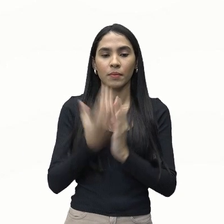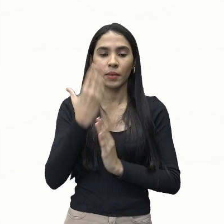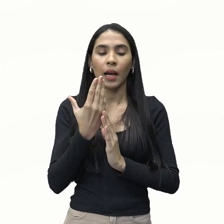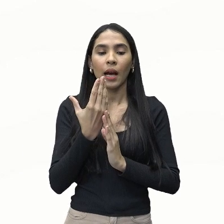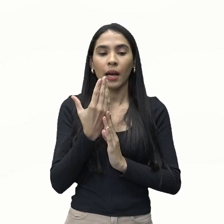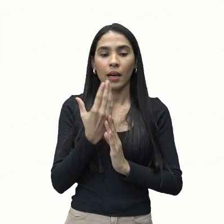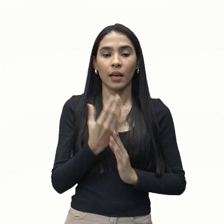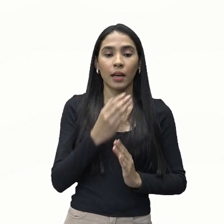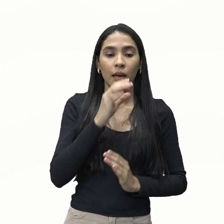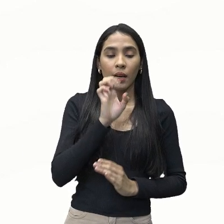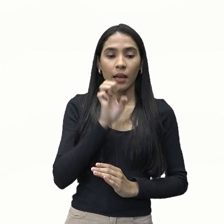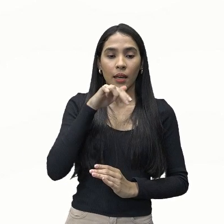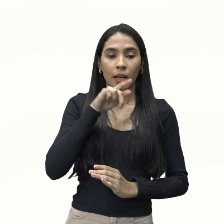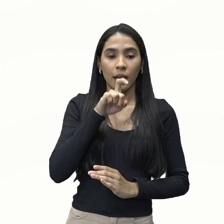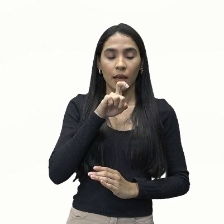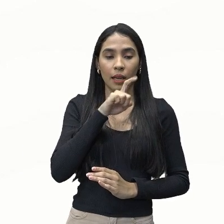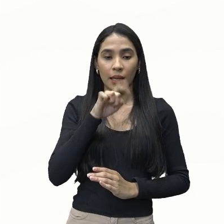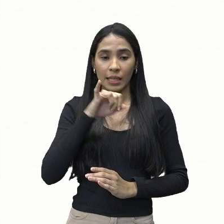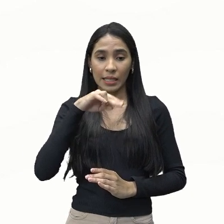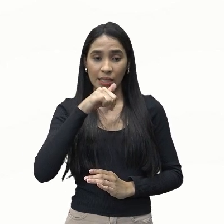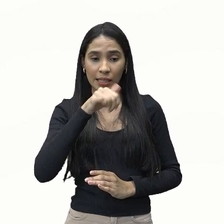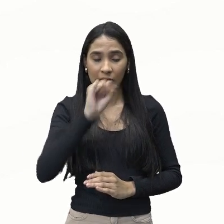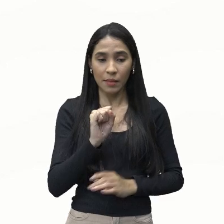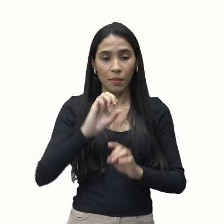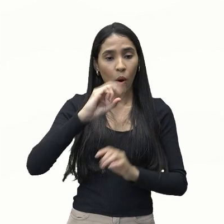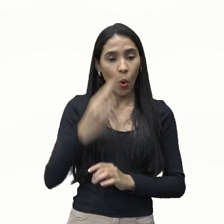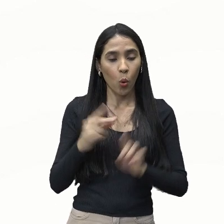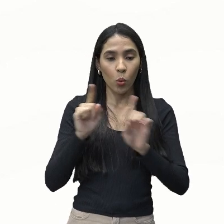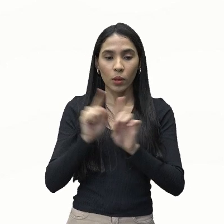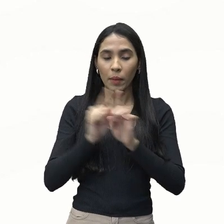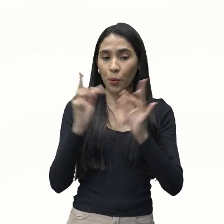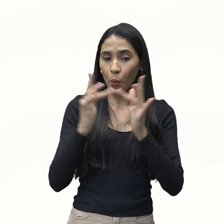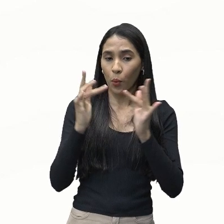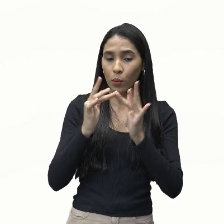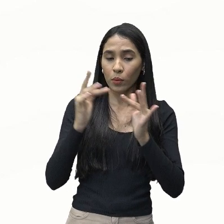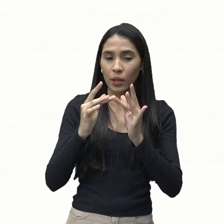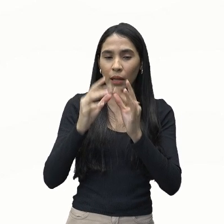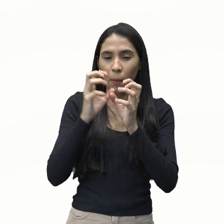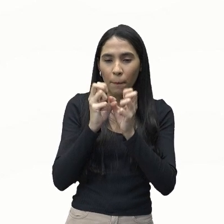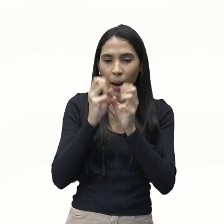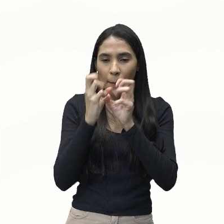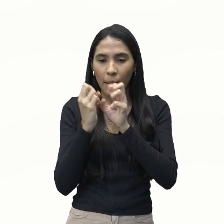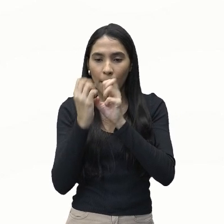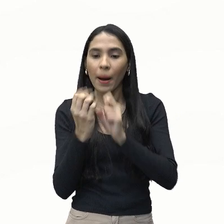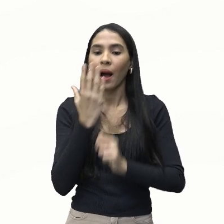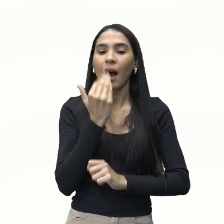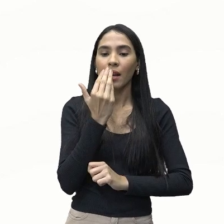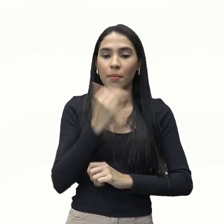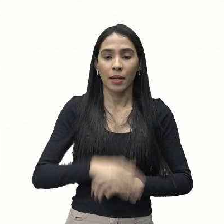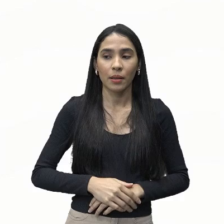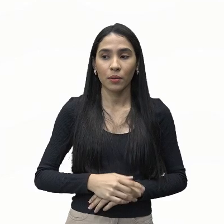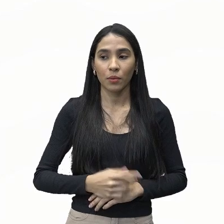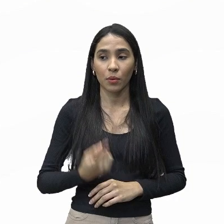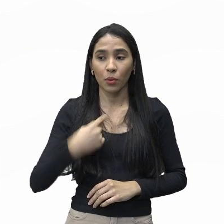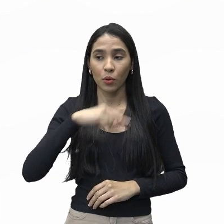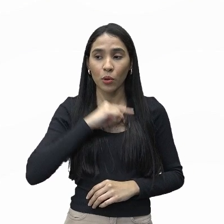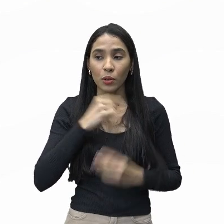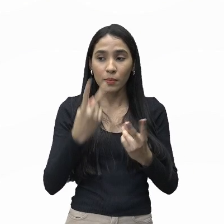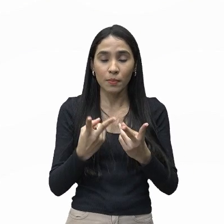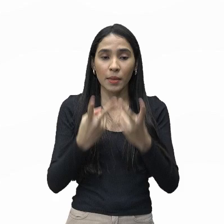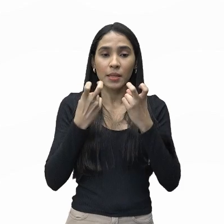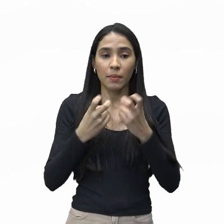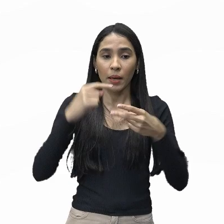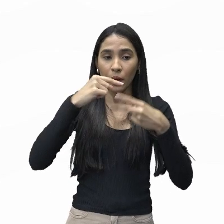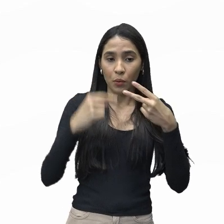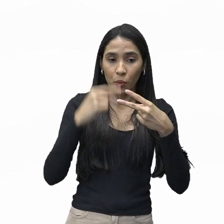vão produzir ali algum tipo de substância para digerir esse alimento, certo? A gente vai ver que essa digestão ela pode ser de duas formas.